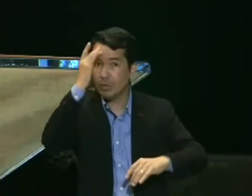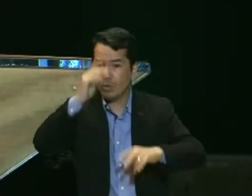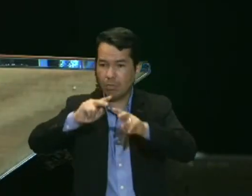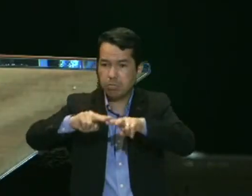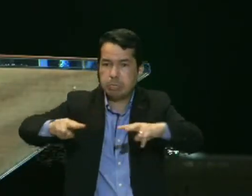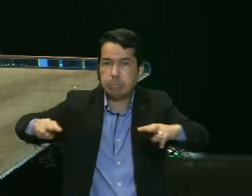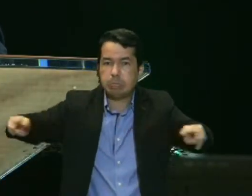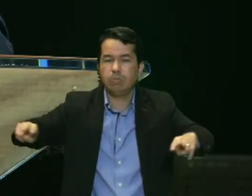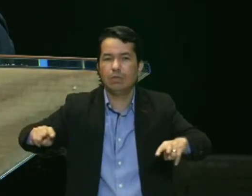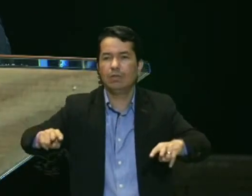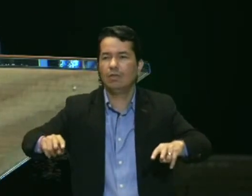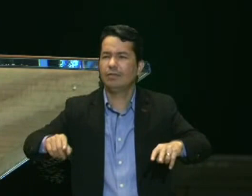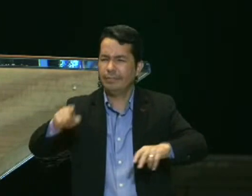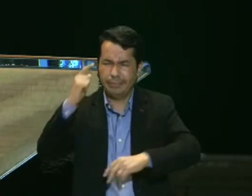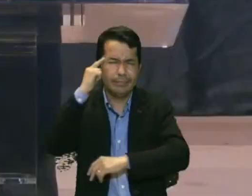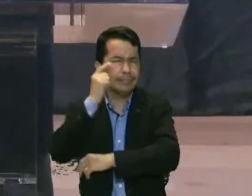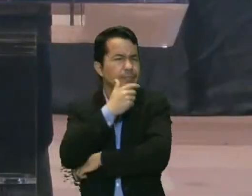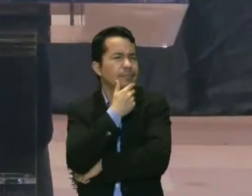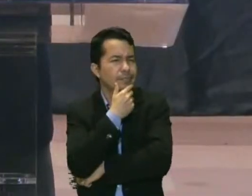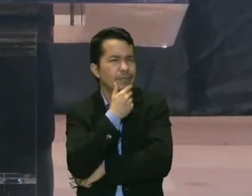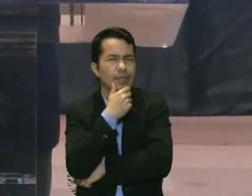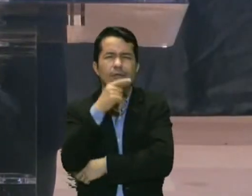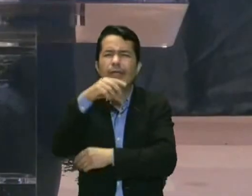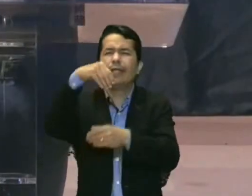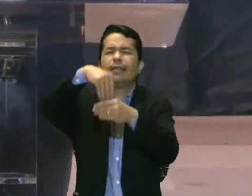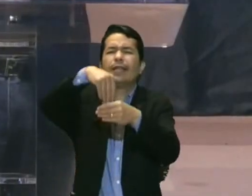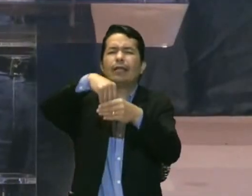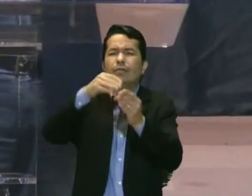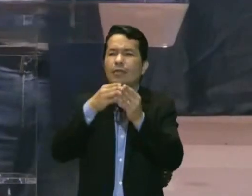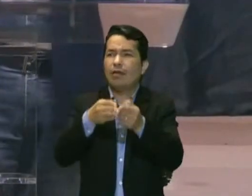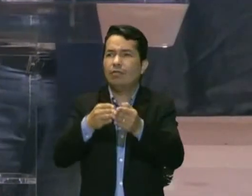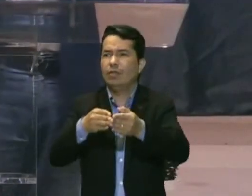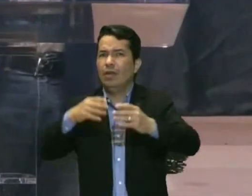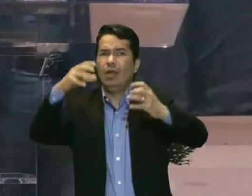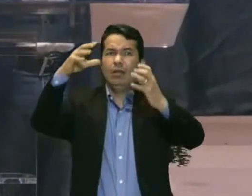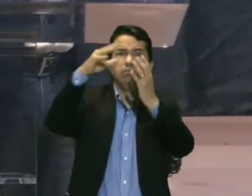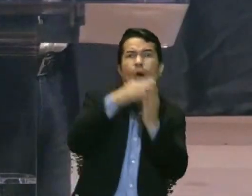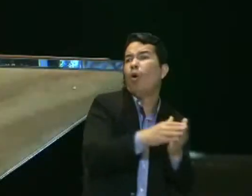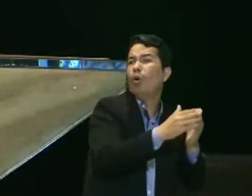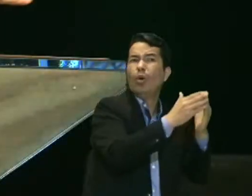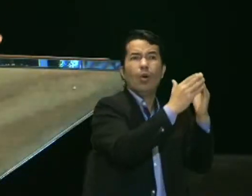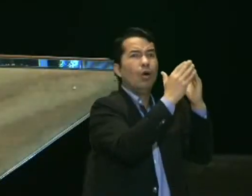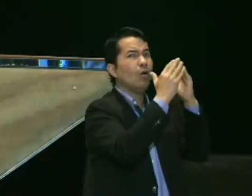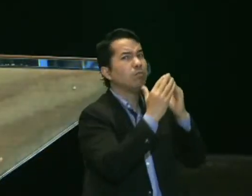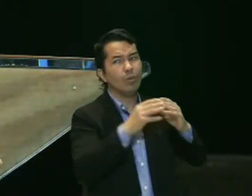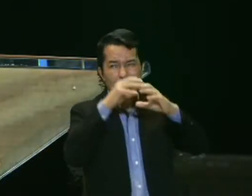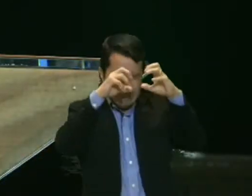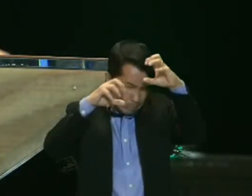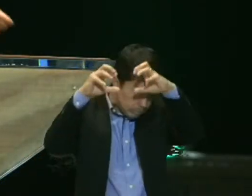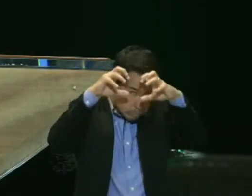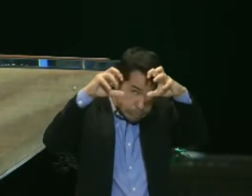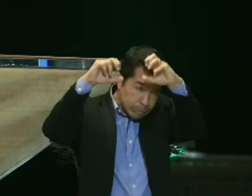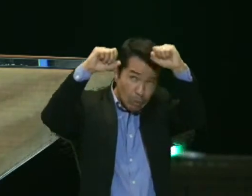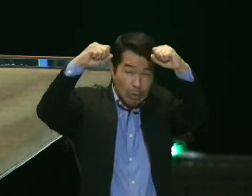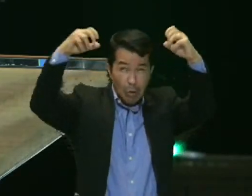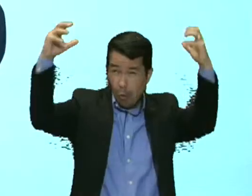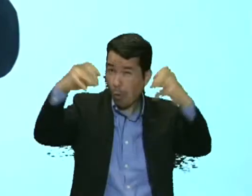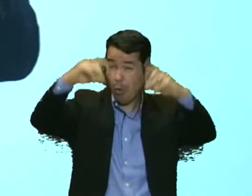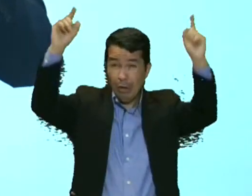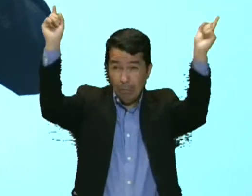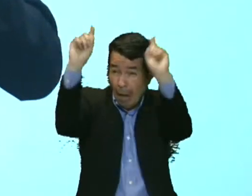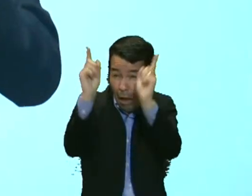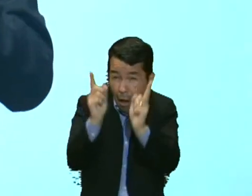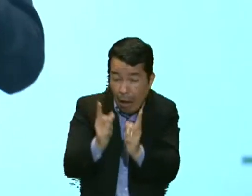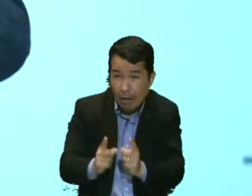Você está lá apavorado dentro daquele navio, aquela escuridão, tudo dando